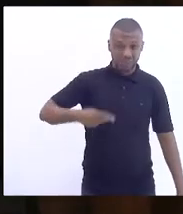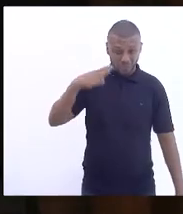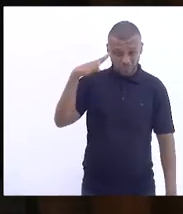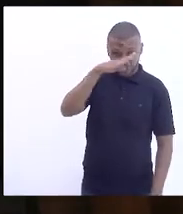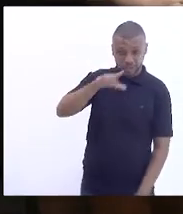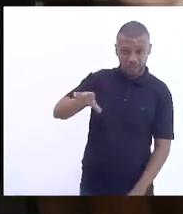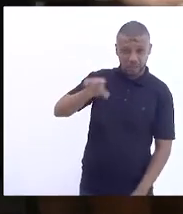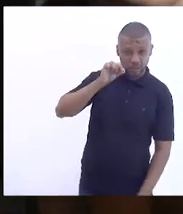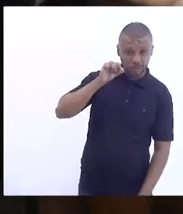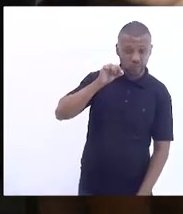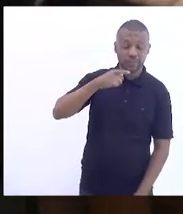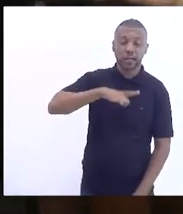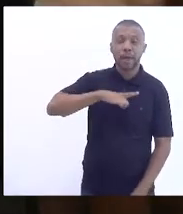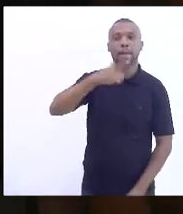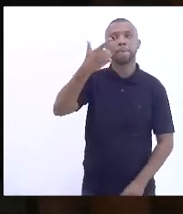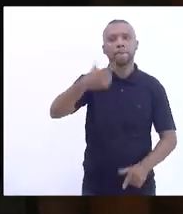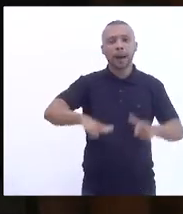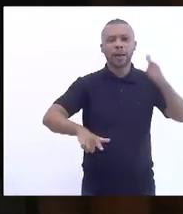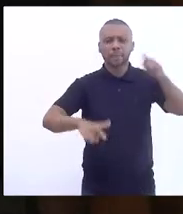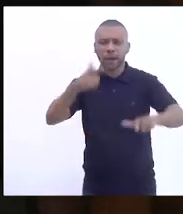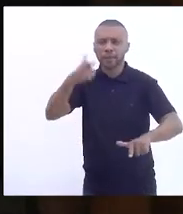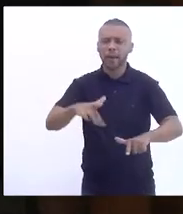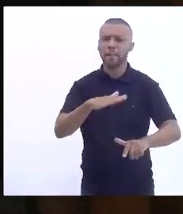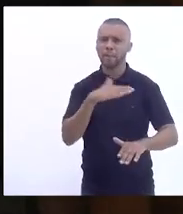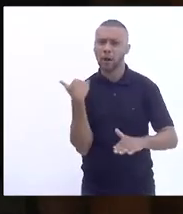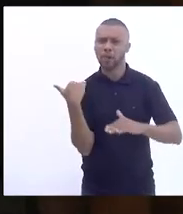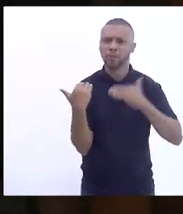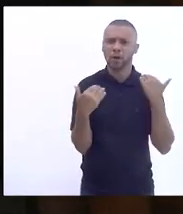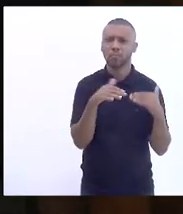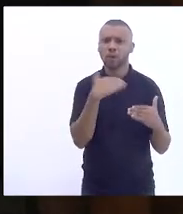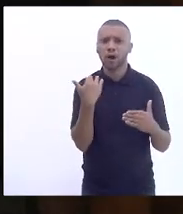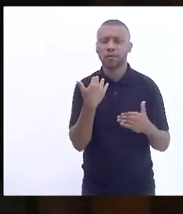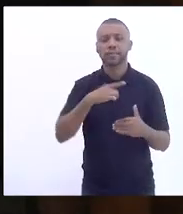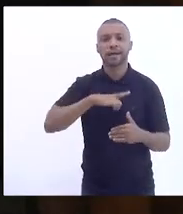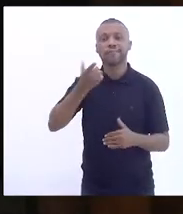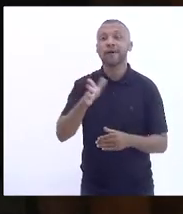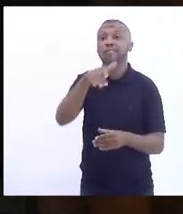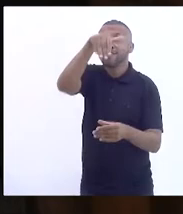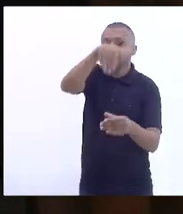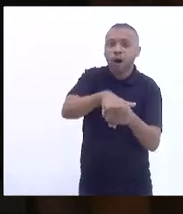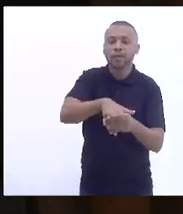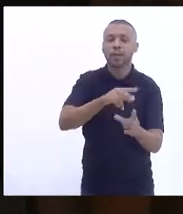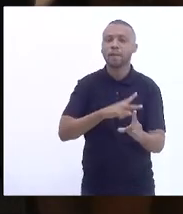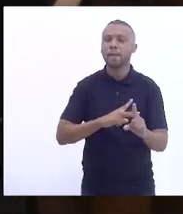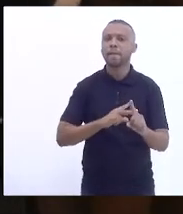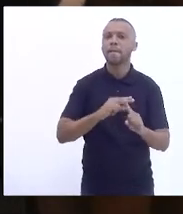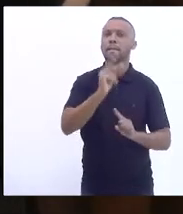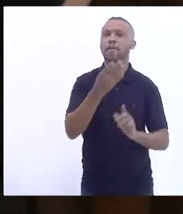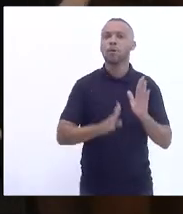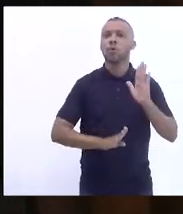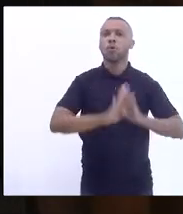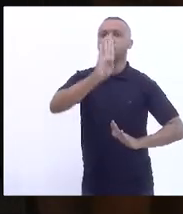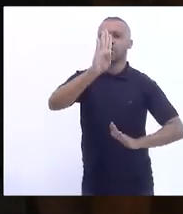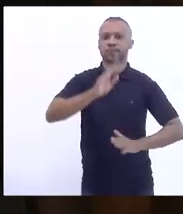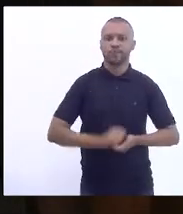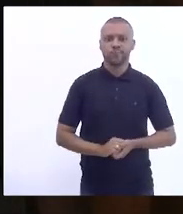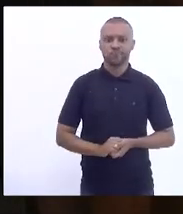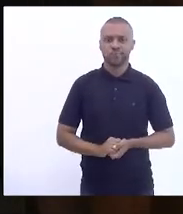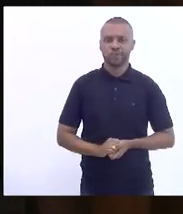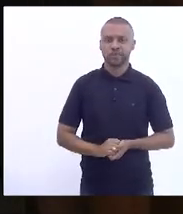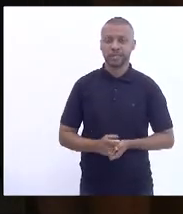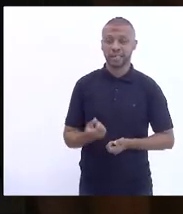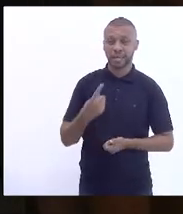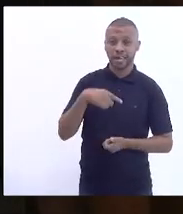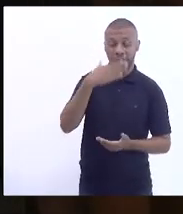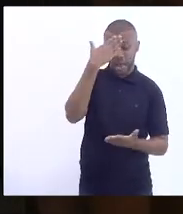esse ponto mais alto mais voto ele ganha entendi tá em volta é de eles tu acha